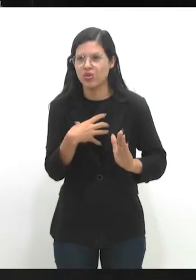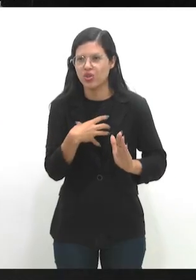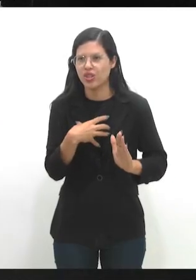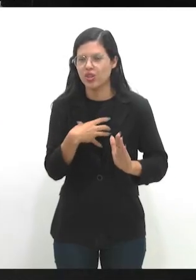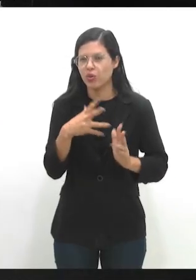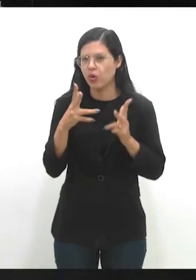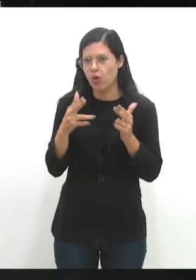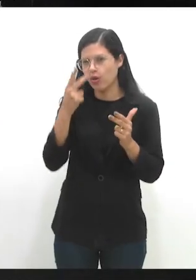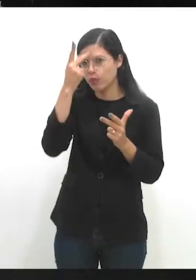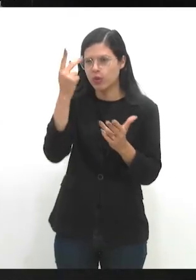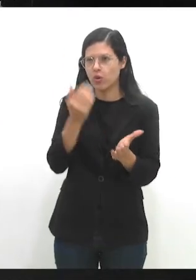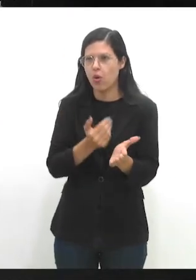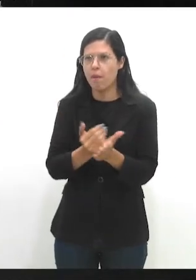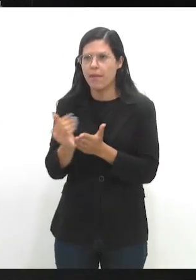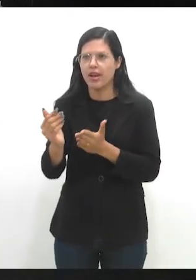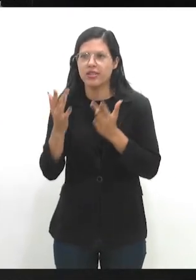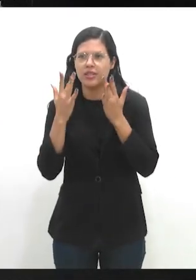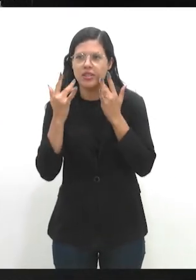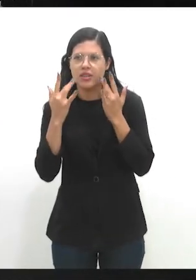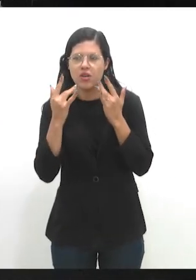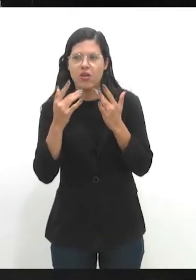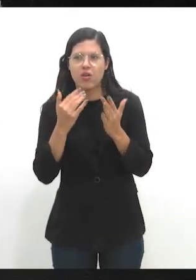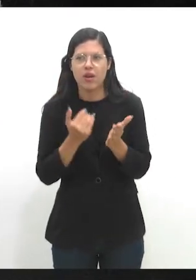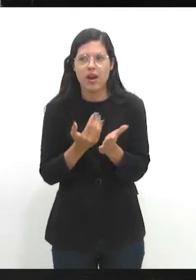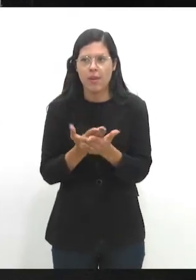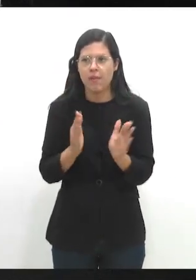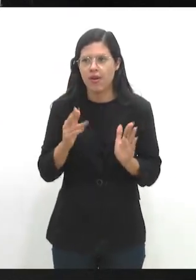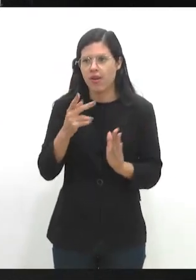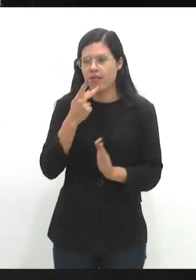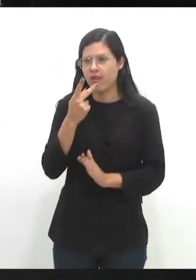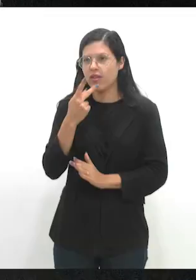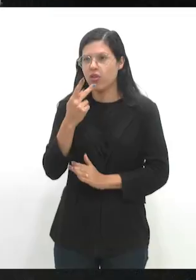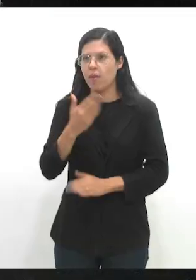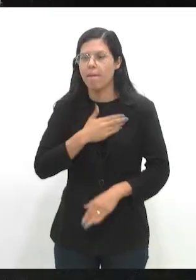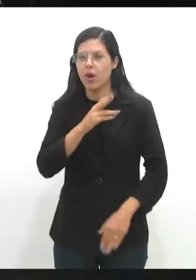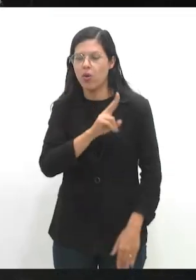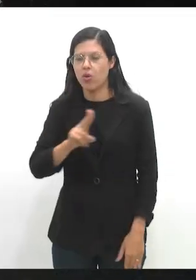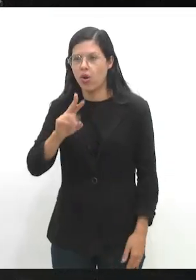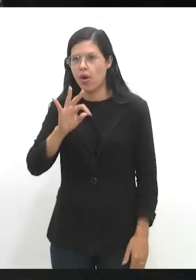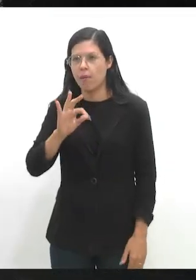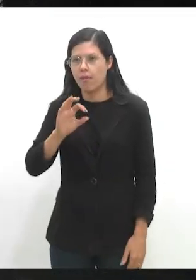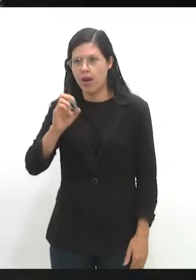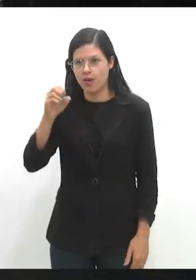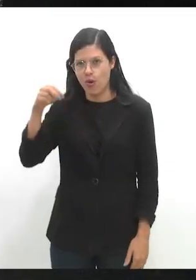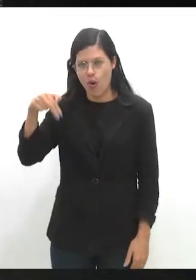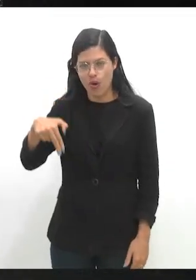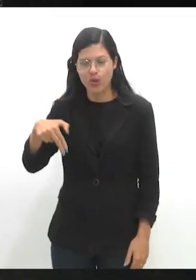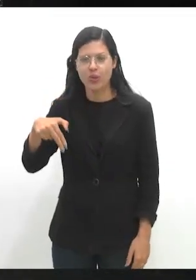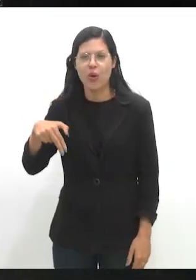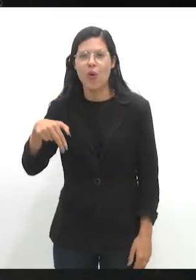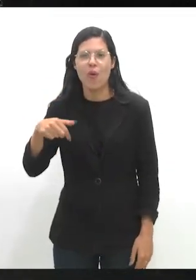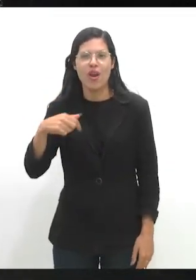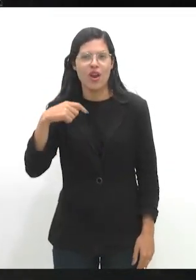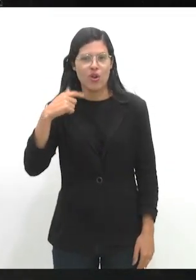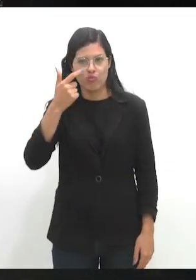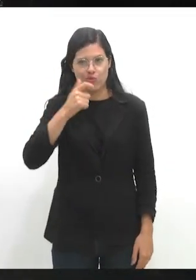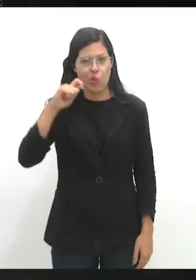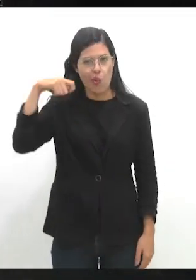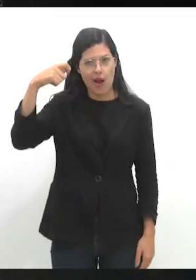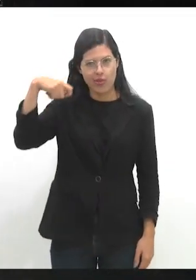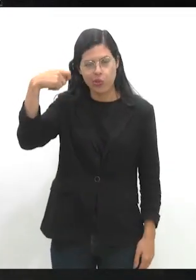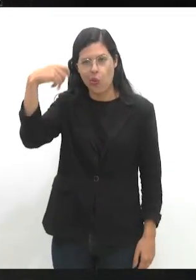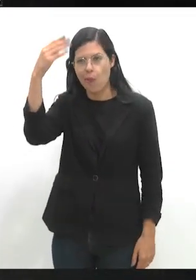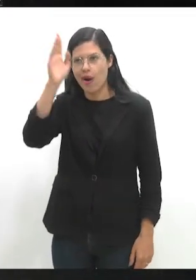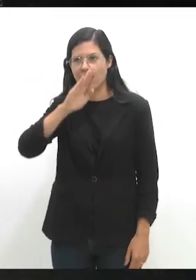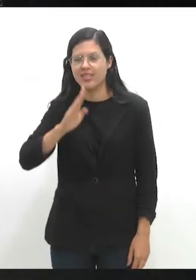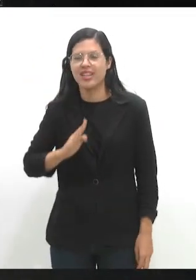pessoas começam. Então a peça acaba com ele dizendo: meu nome é Otton Bastos, eu sou um ator